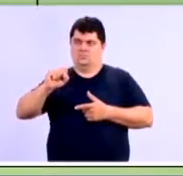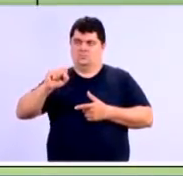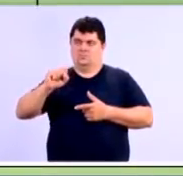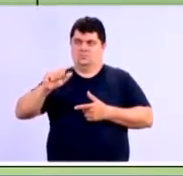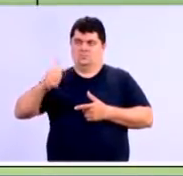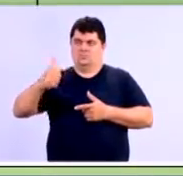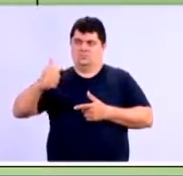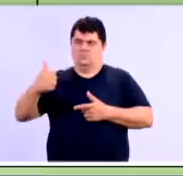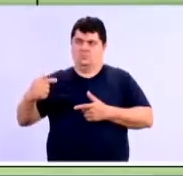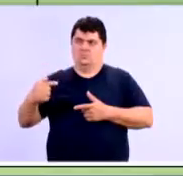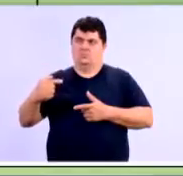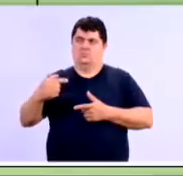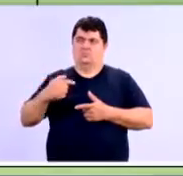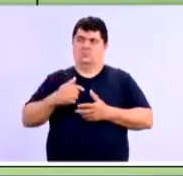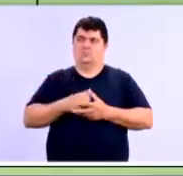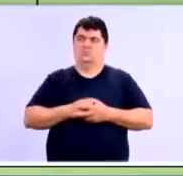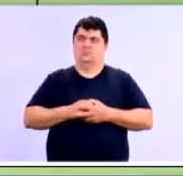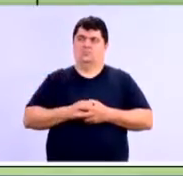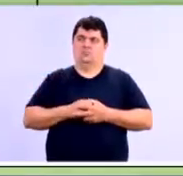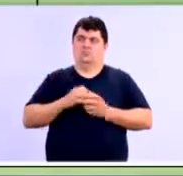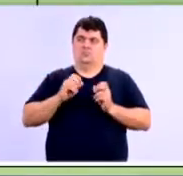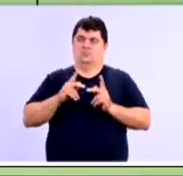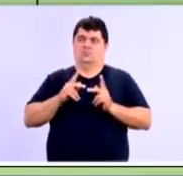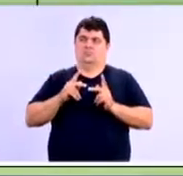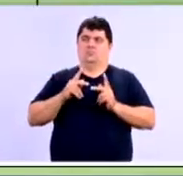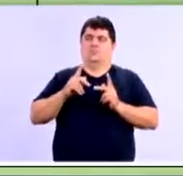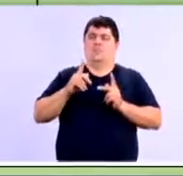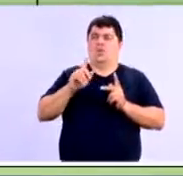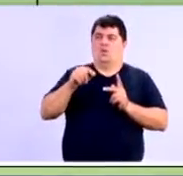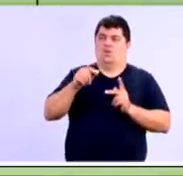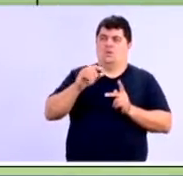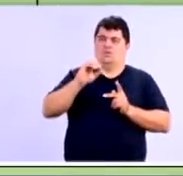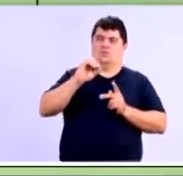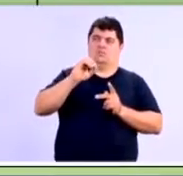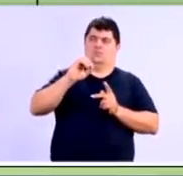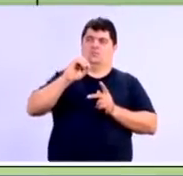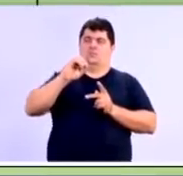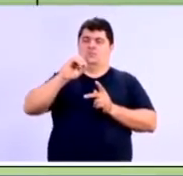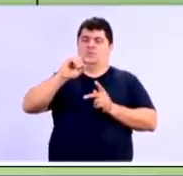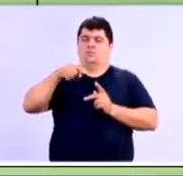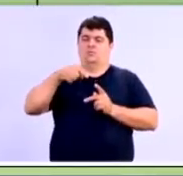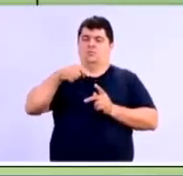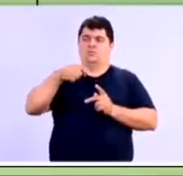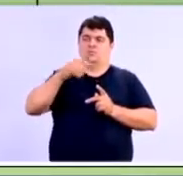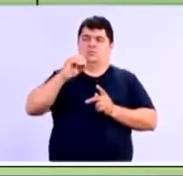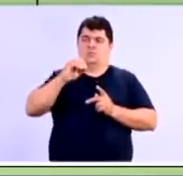0,0817. 817. Ok? Então a margem líquida é